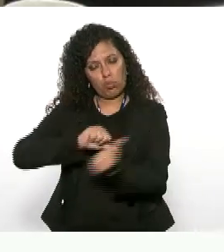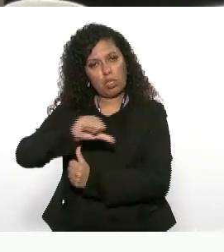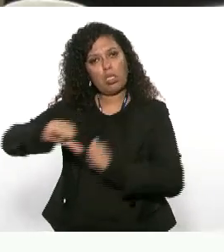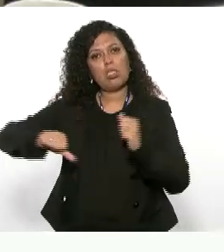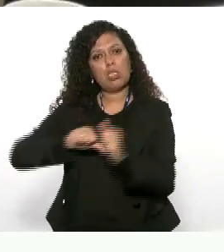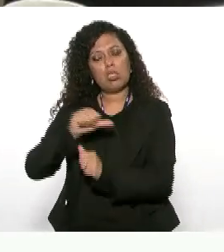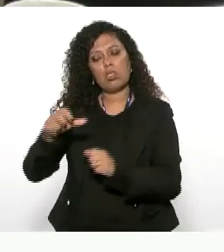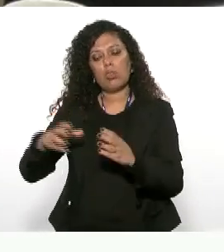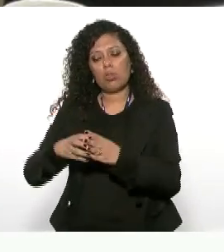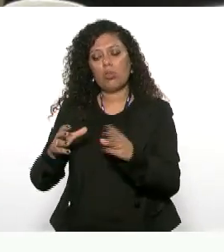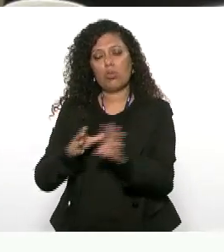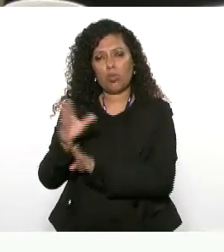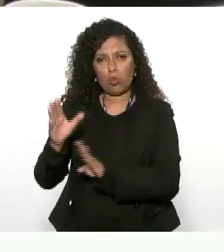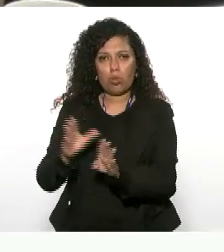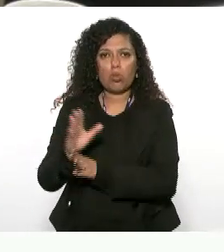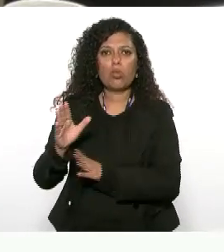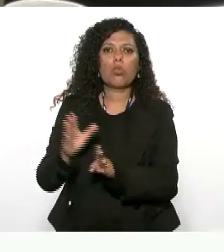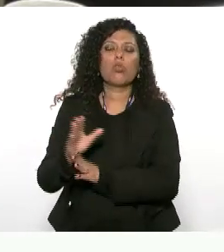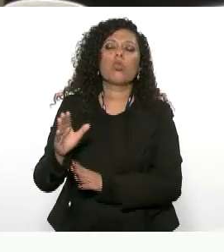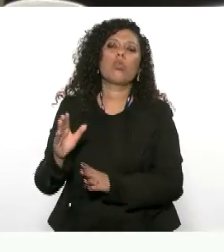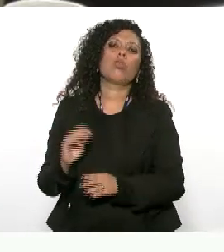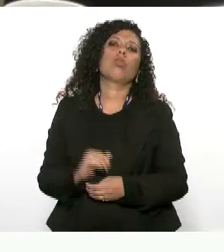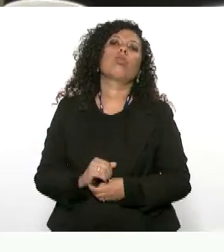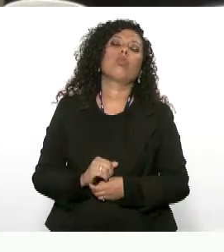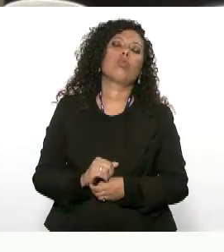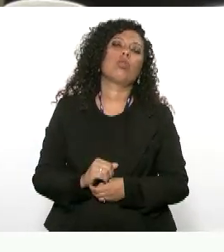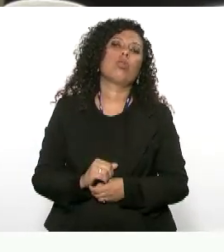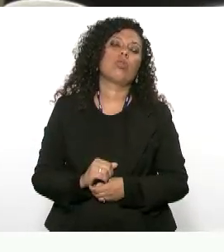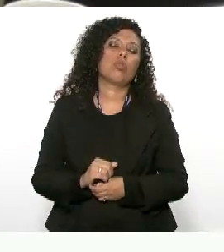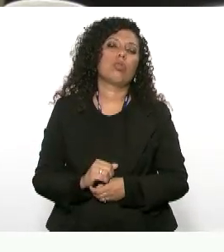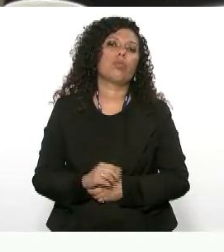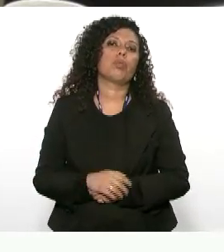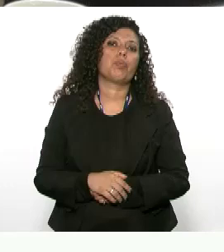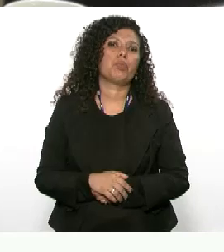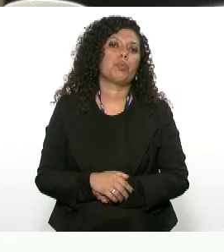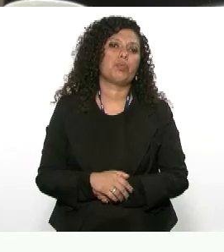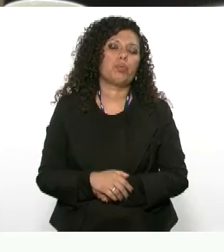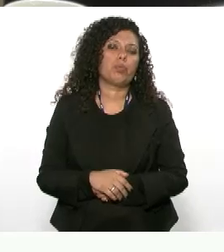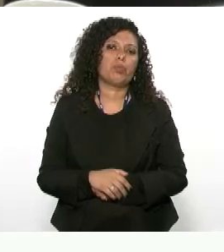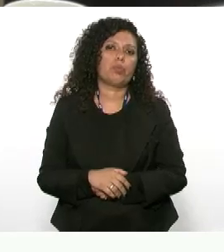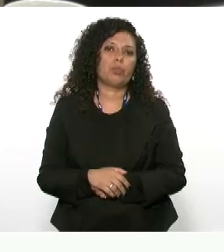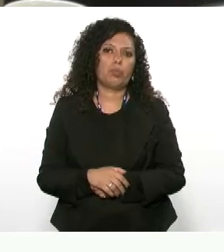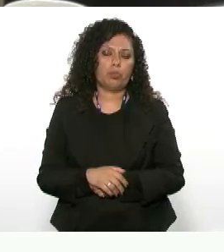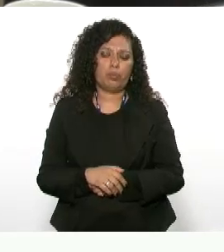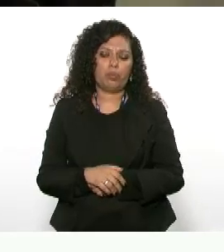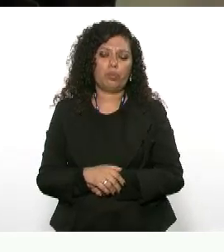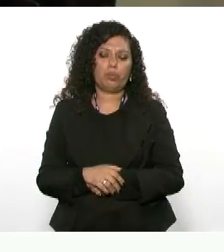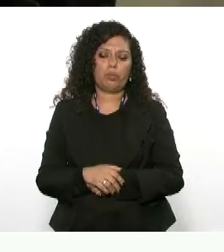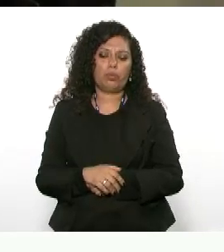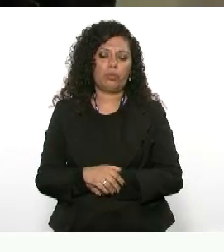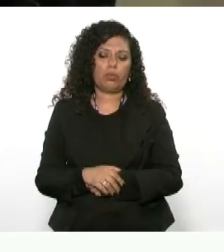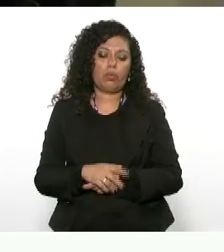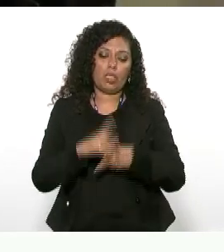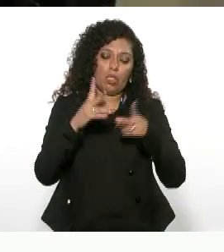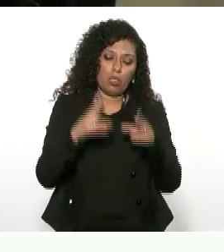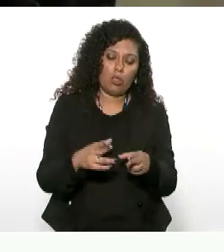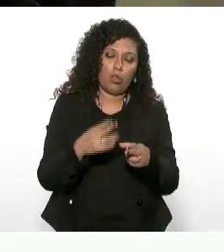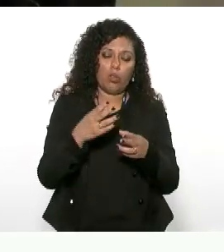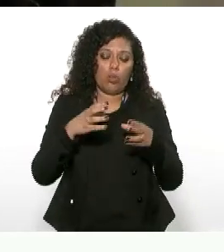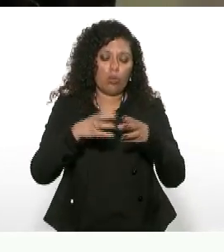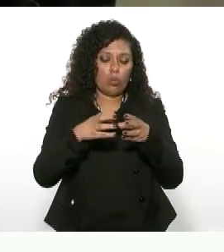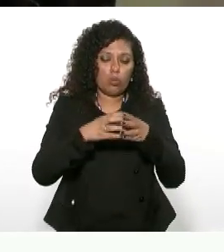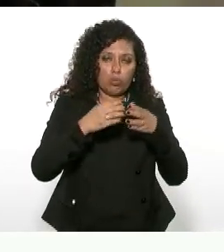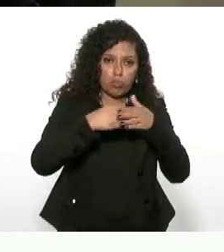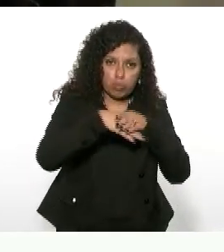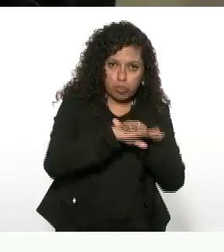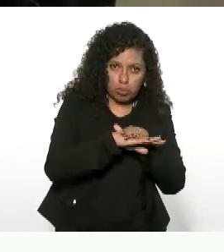Exatamente. simples, um ato simples que Isso. faça a adequação das atribuições desse Exatamente. conselho para atender. Sim, senhora. A mesma situação do fundo. Pode ser